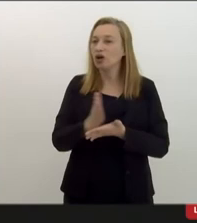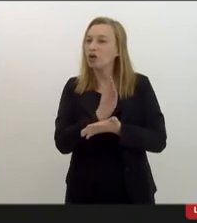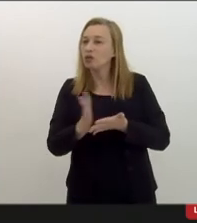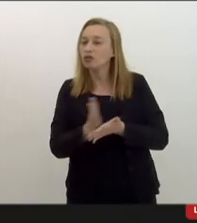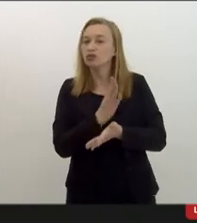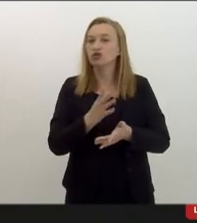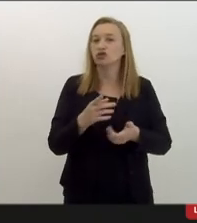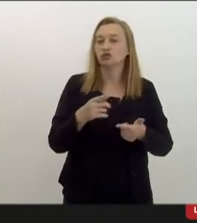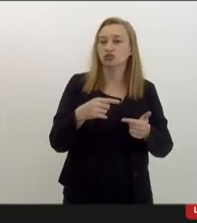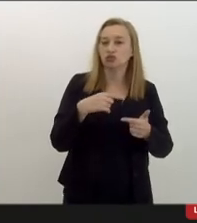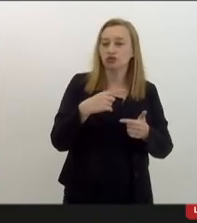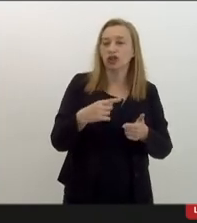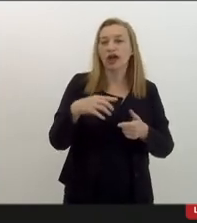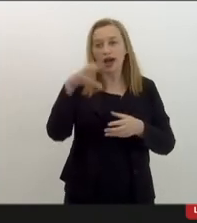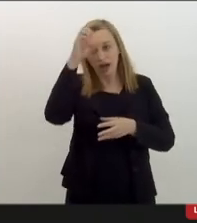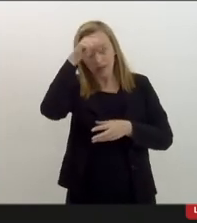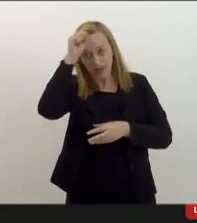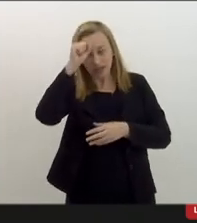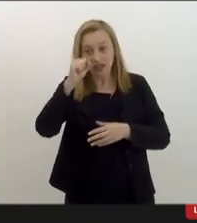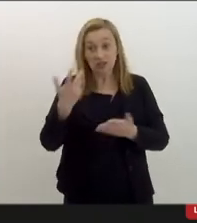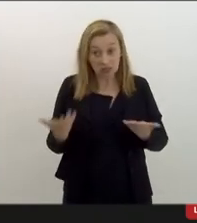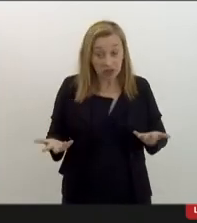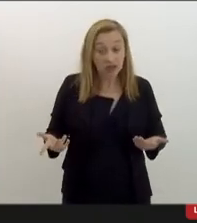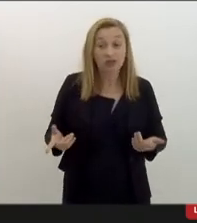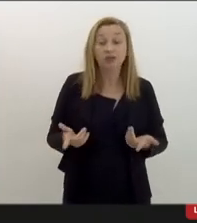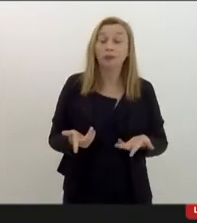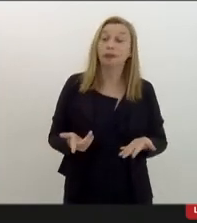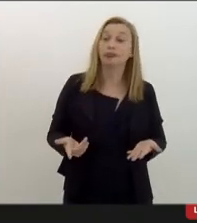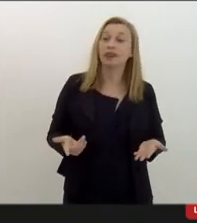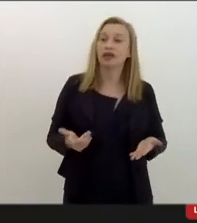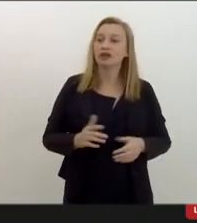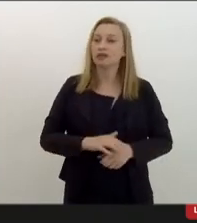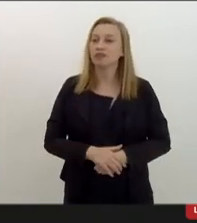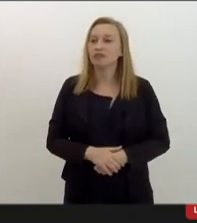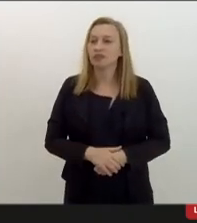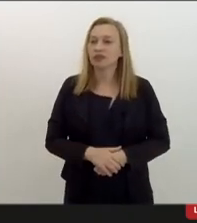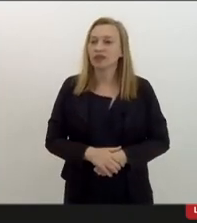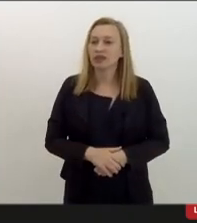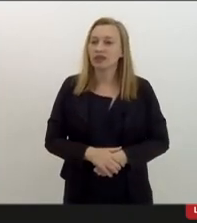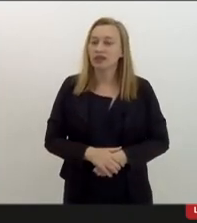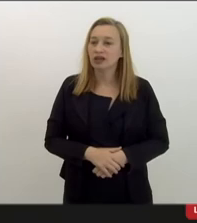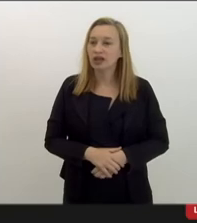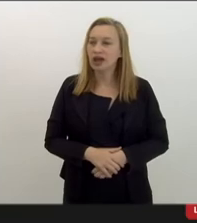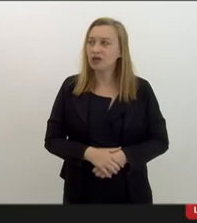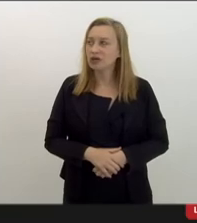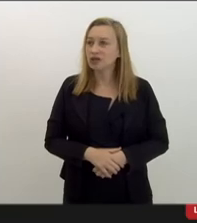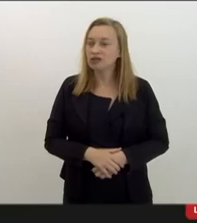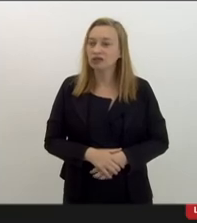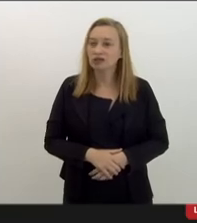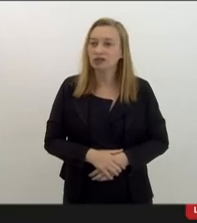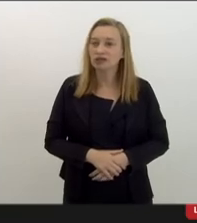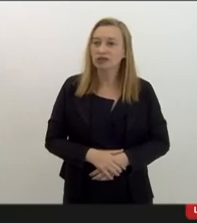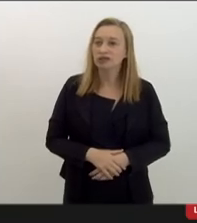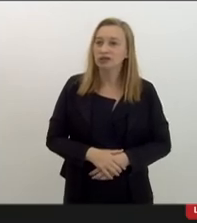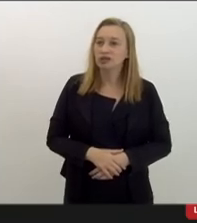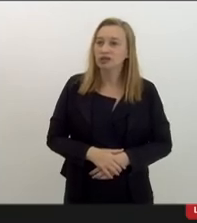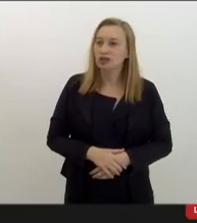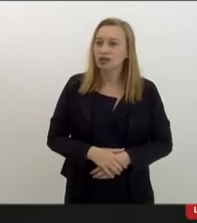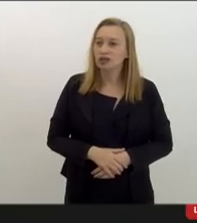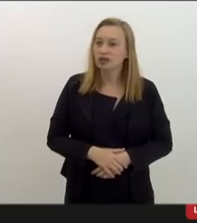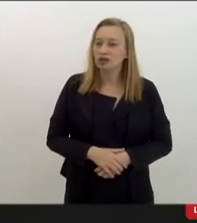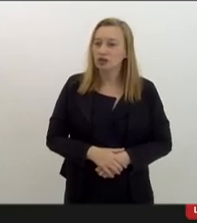aprendendo é uma é uma um assunto que não é fácil